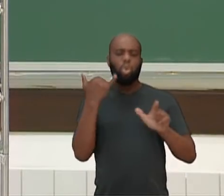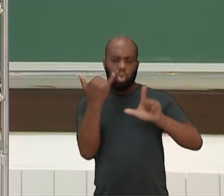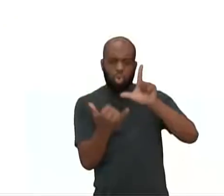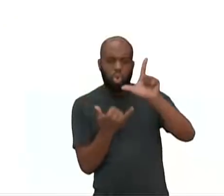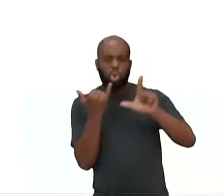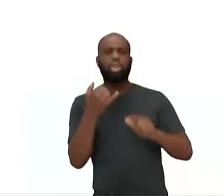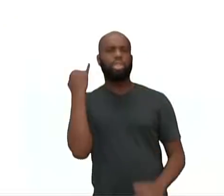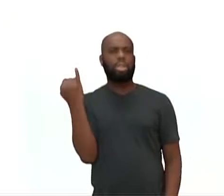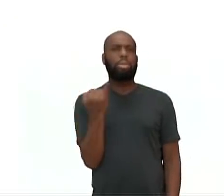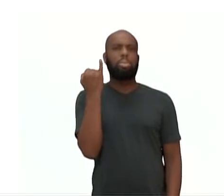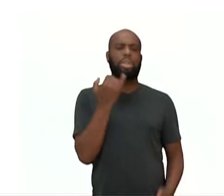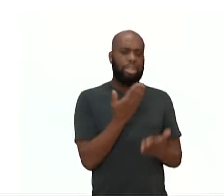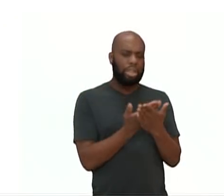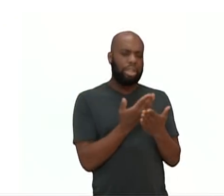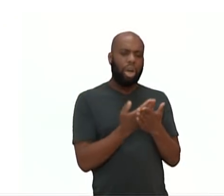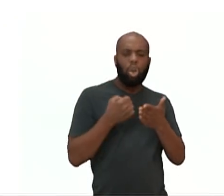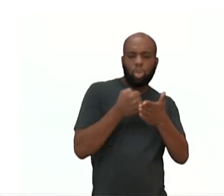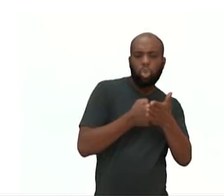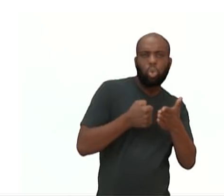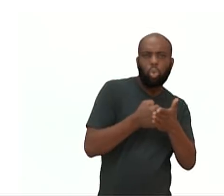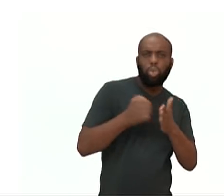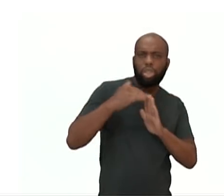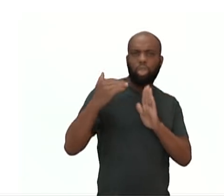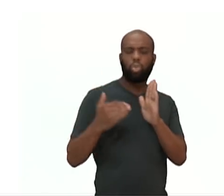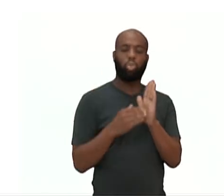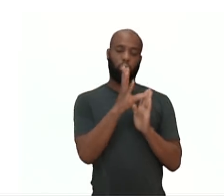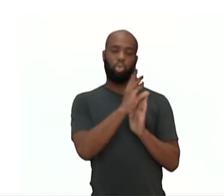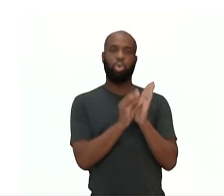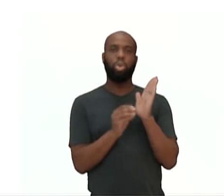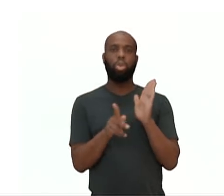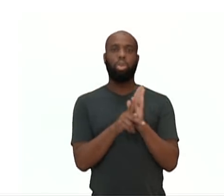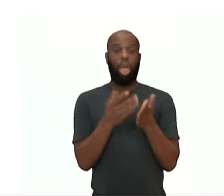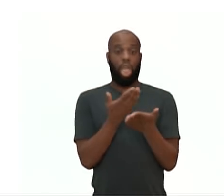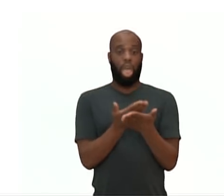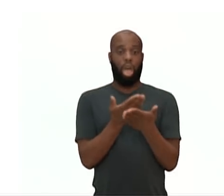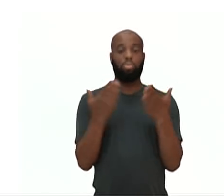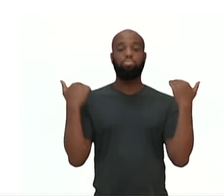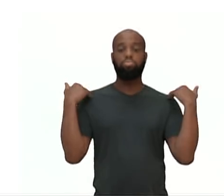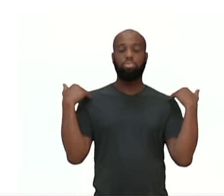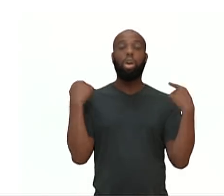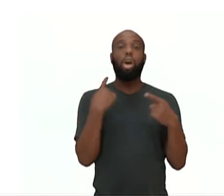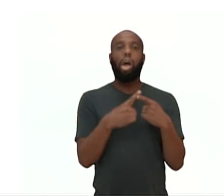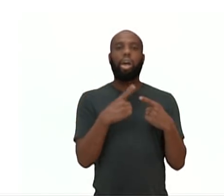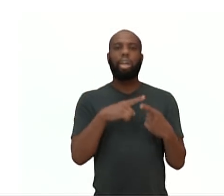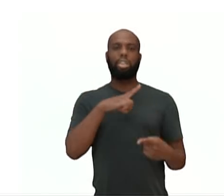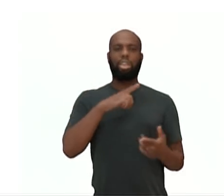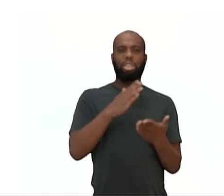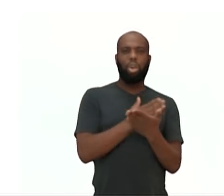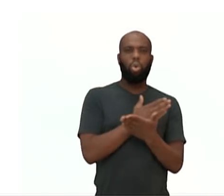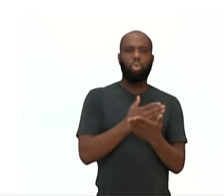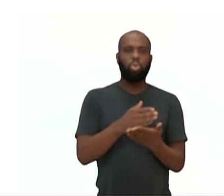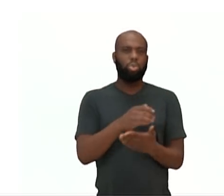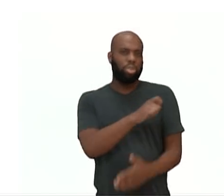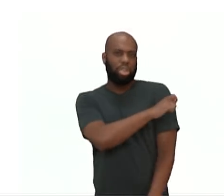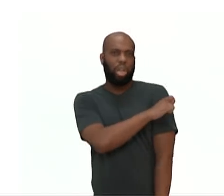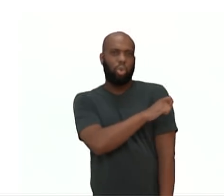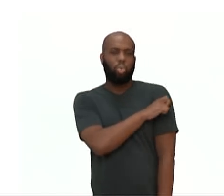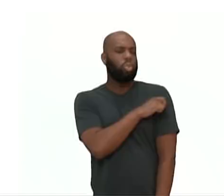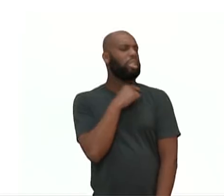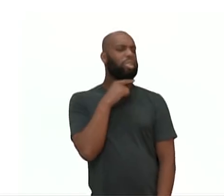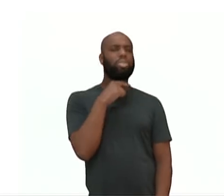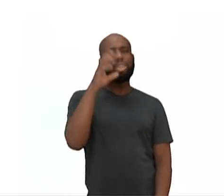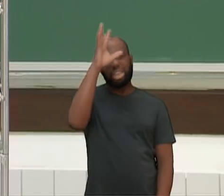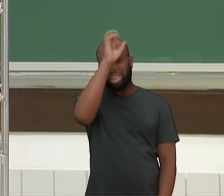como em todo o conteúdo de educação física, pois é uma alternativa aos alunos que não se identificam com essa prática a aprender o